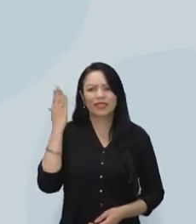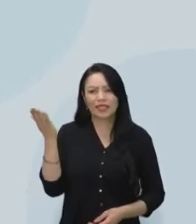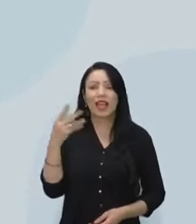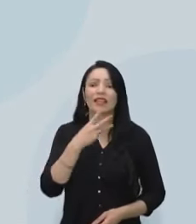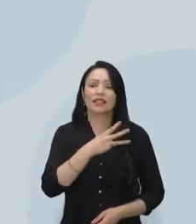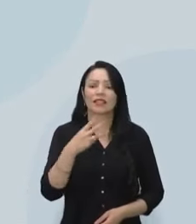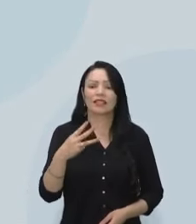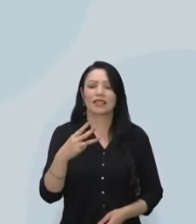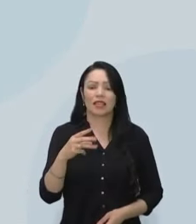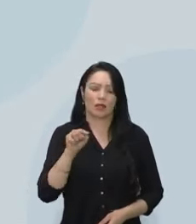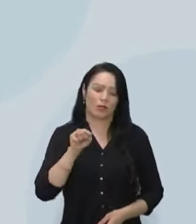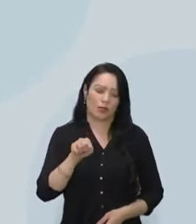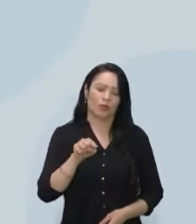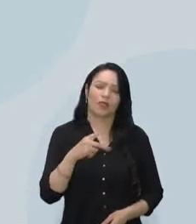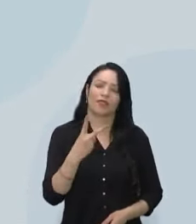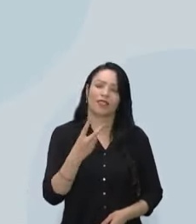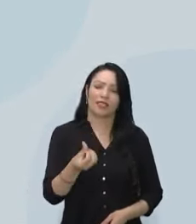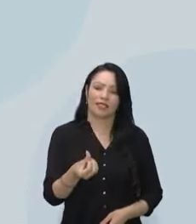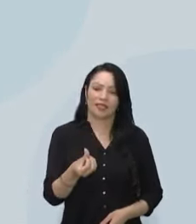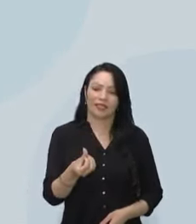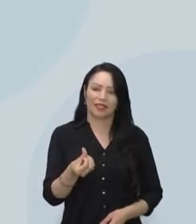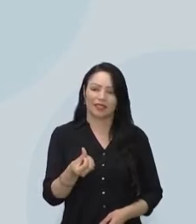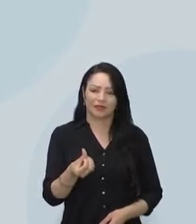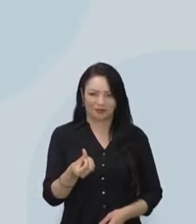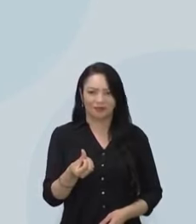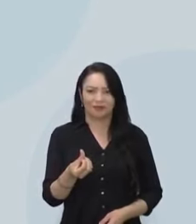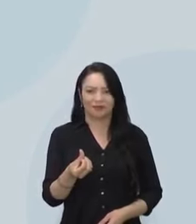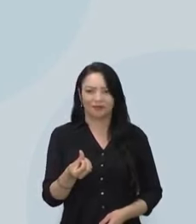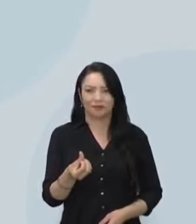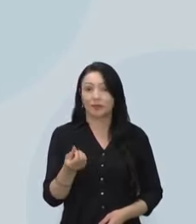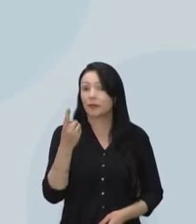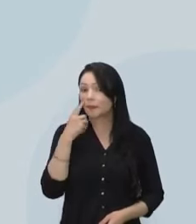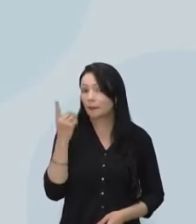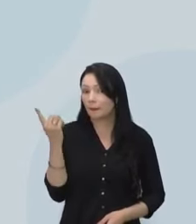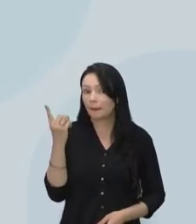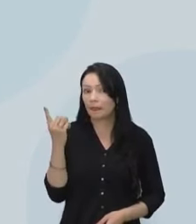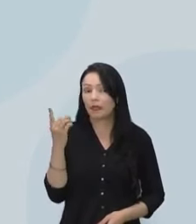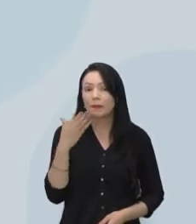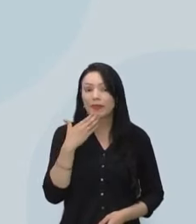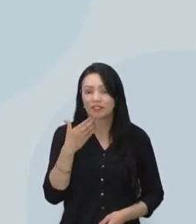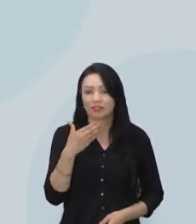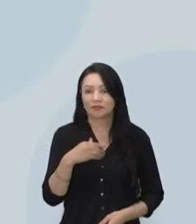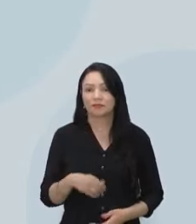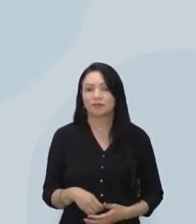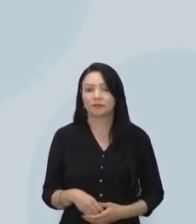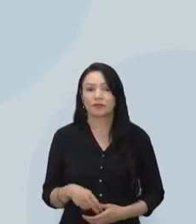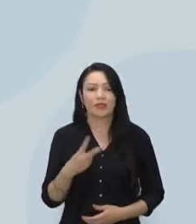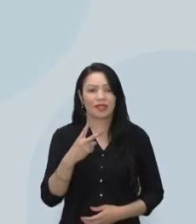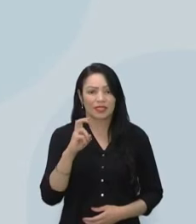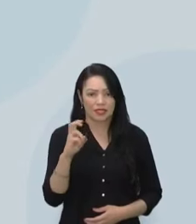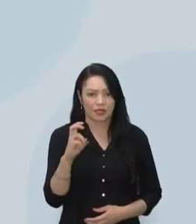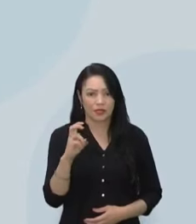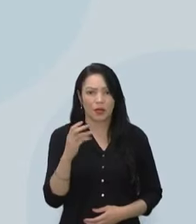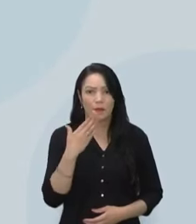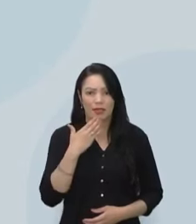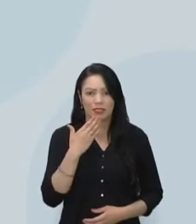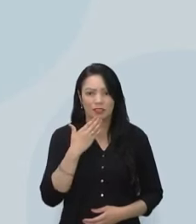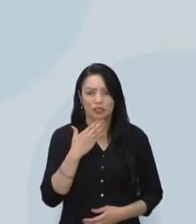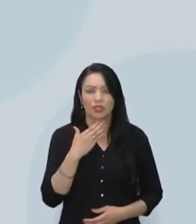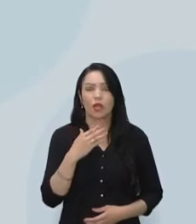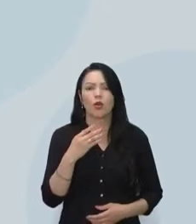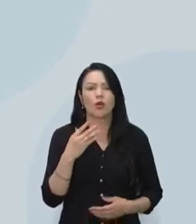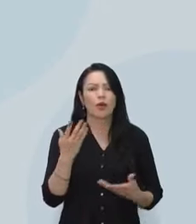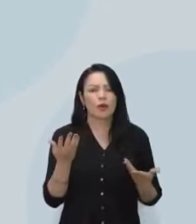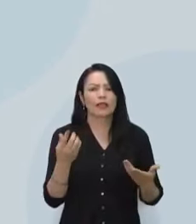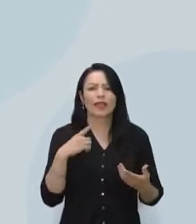de 33,26, tá? Então vamos ver aí o que se pede nessa questão. Questão 25 pede o seguinte: o